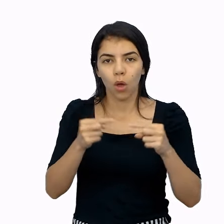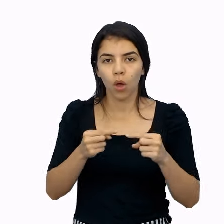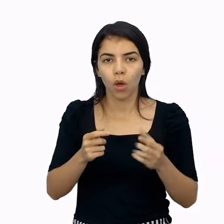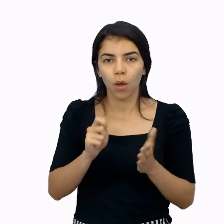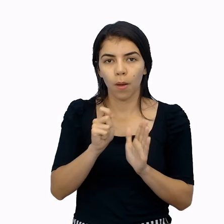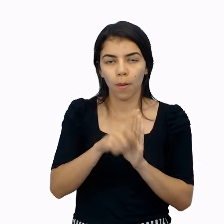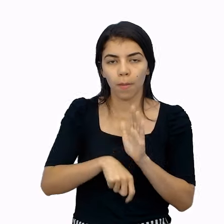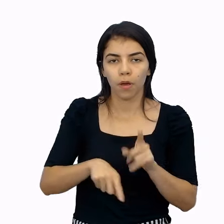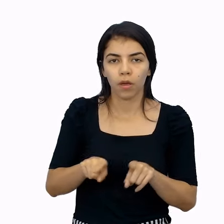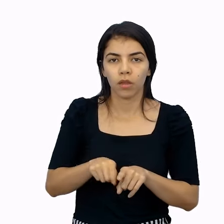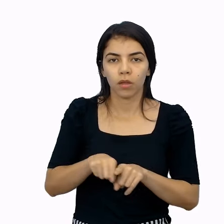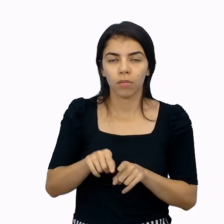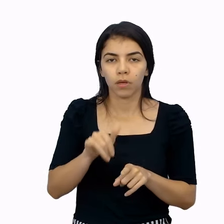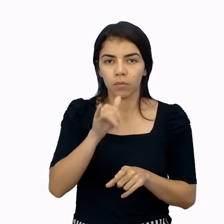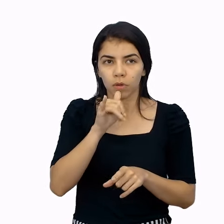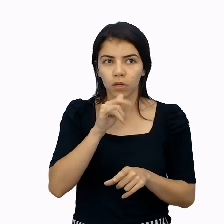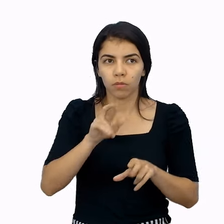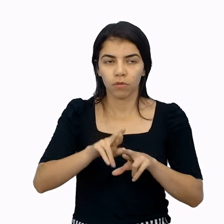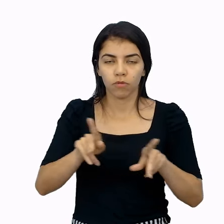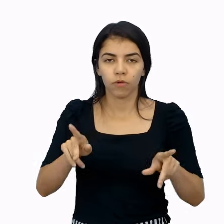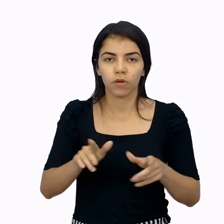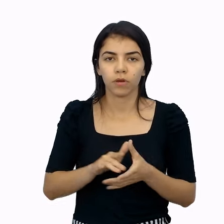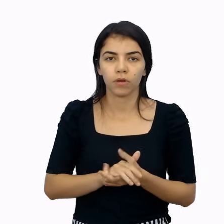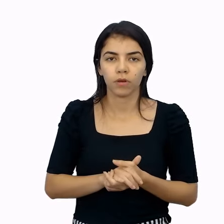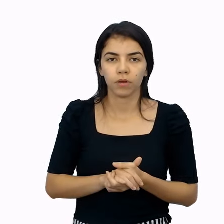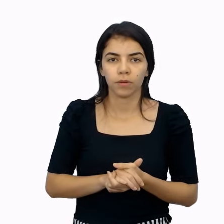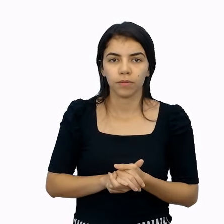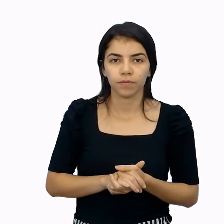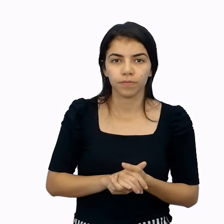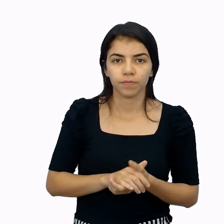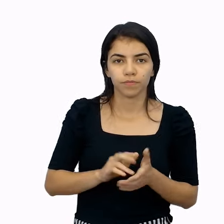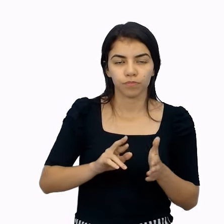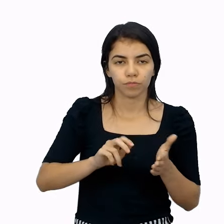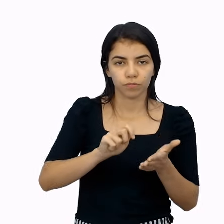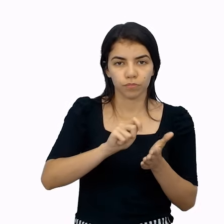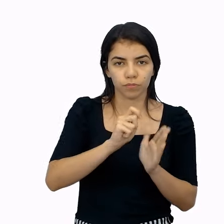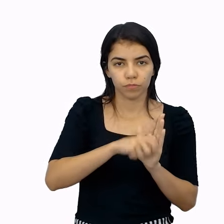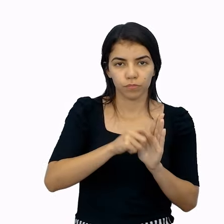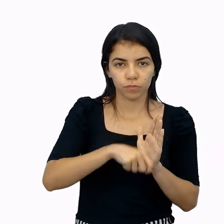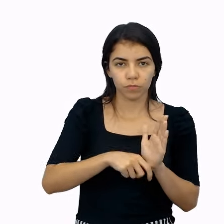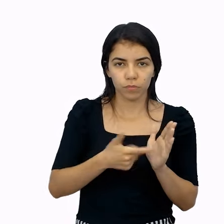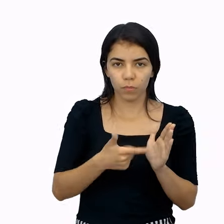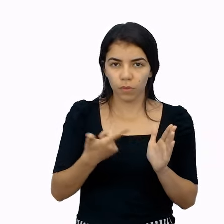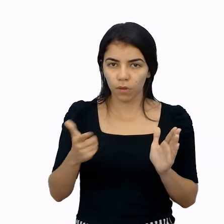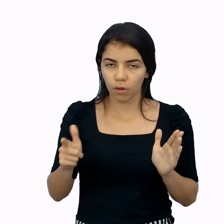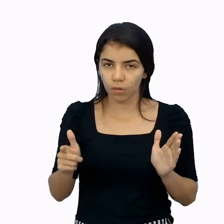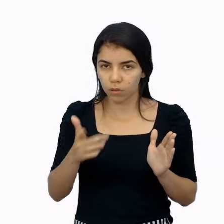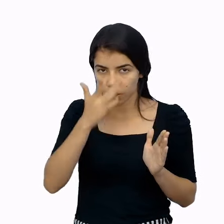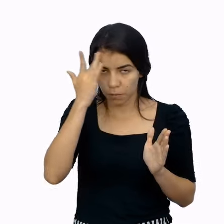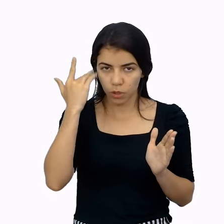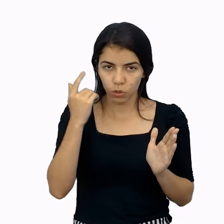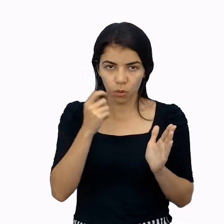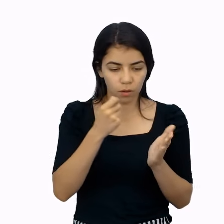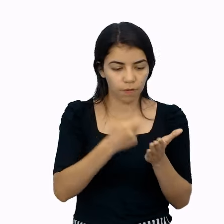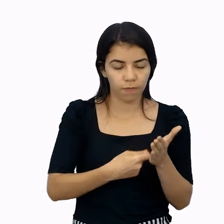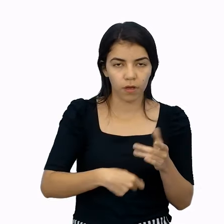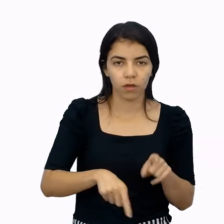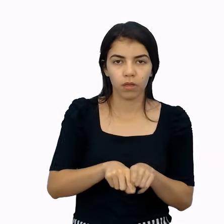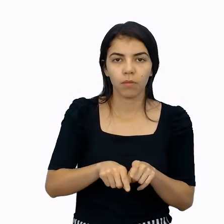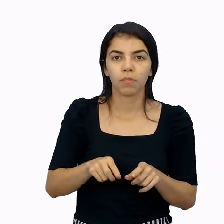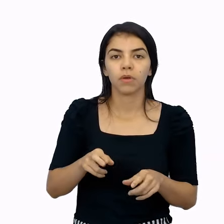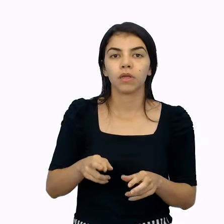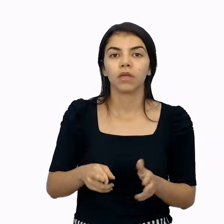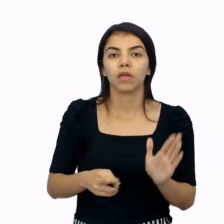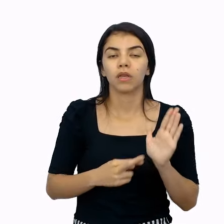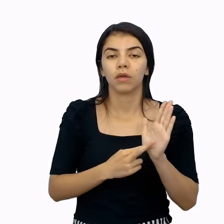diferente por exemplo, de um editorial. O editorial não tem assinatura de quem escreve, porque ele representa o